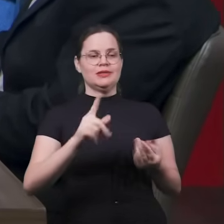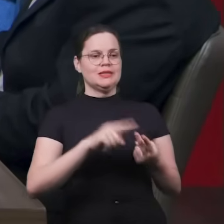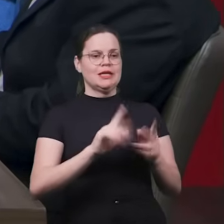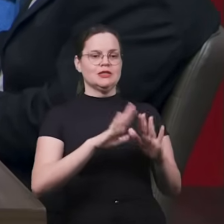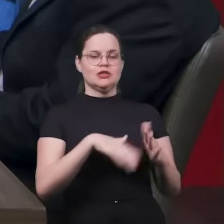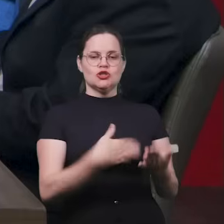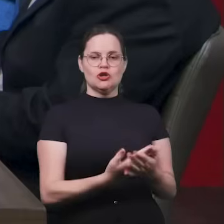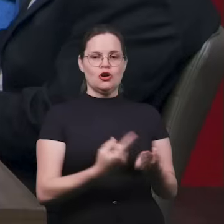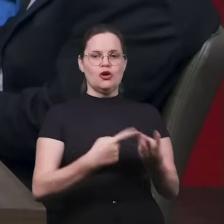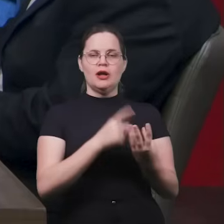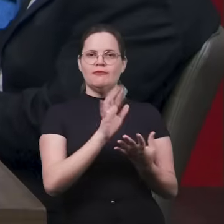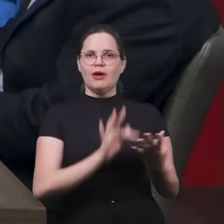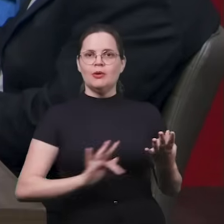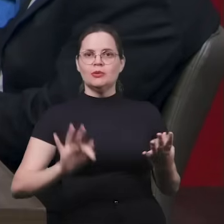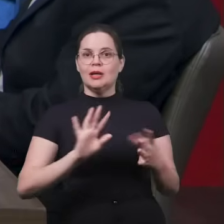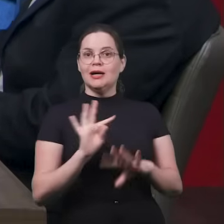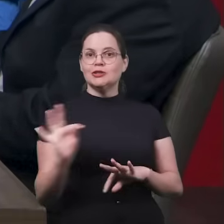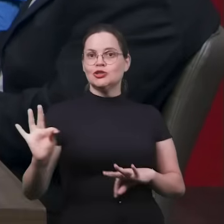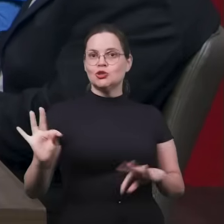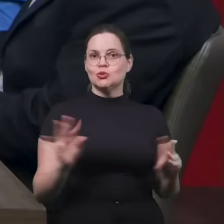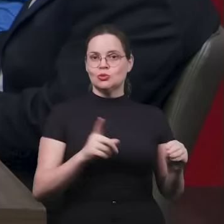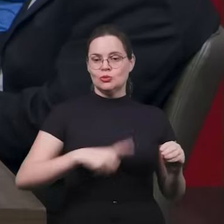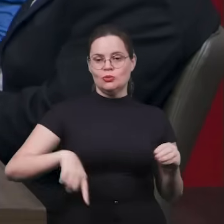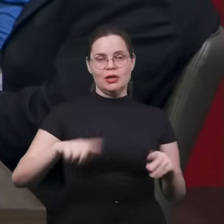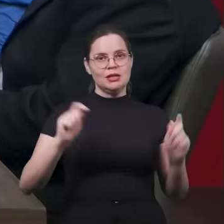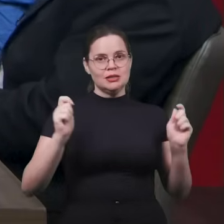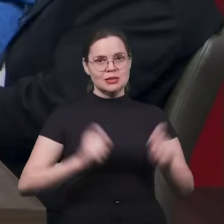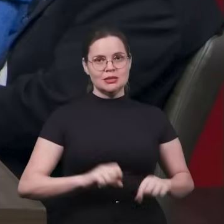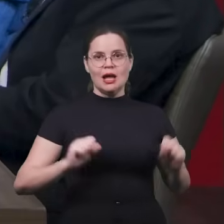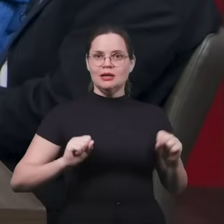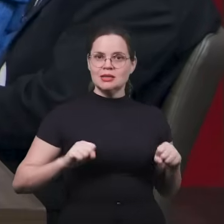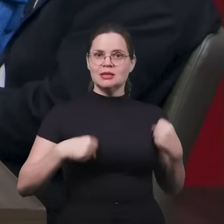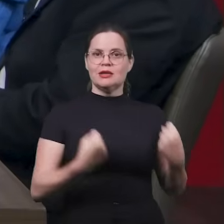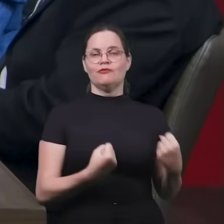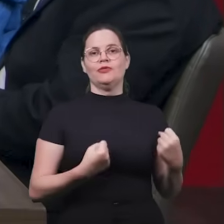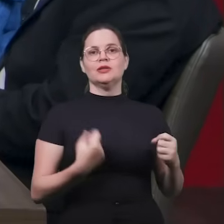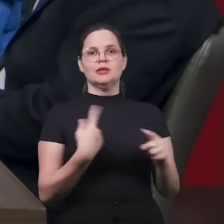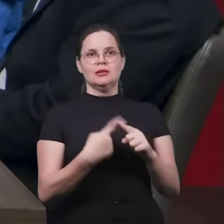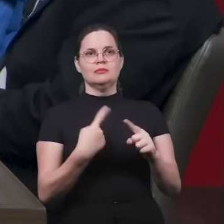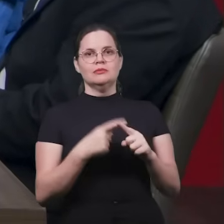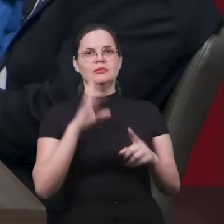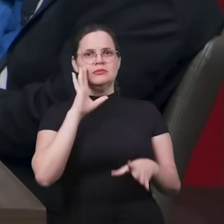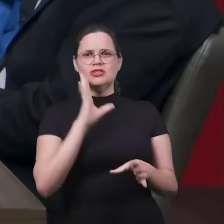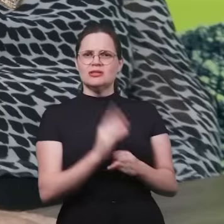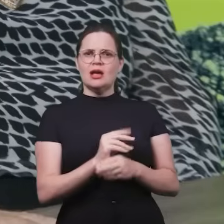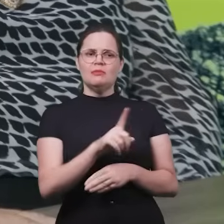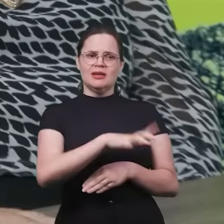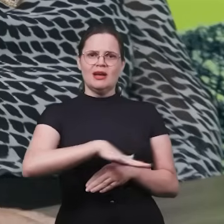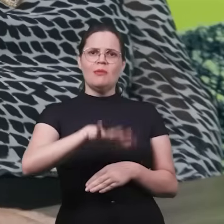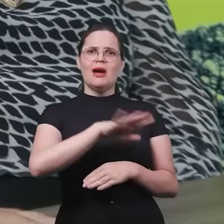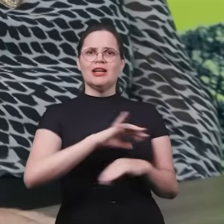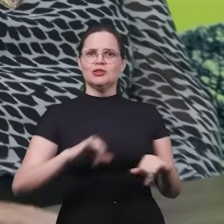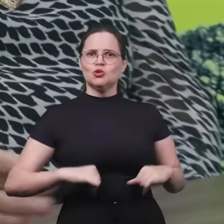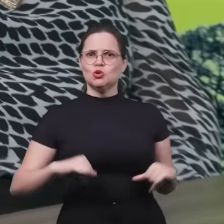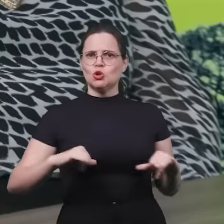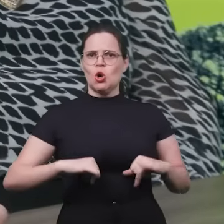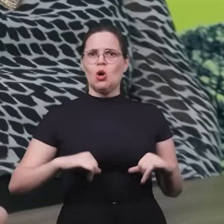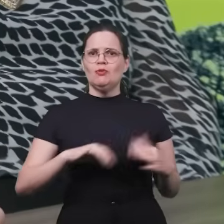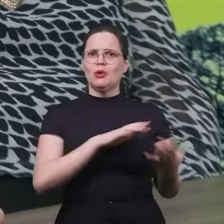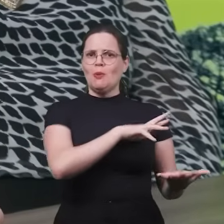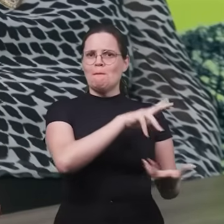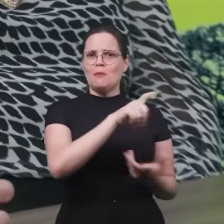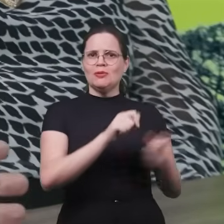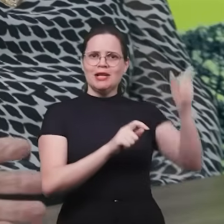se defender nos colégios, porque eles são, né, a gente sabe que eles sofrem com isso, e todo o